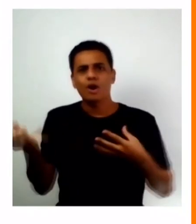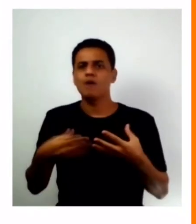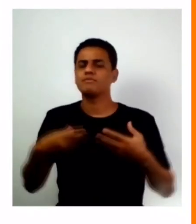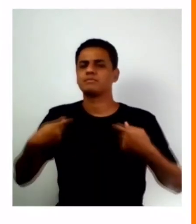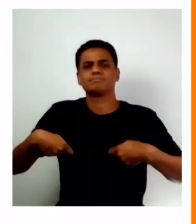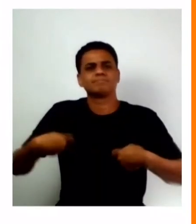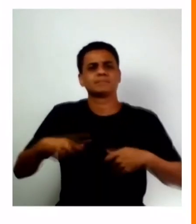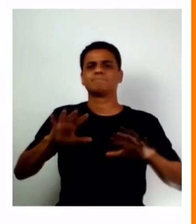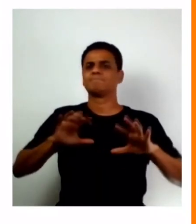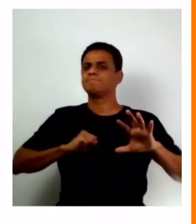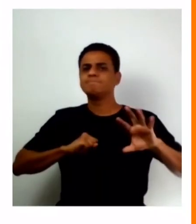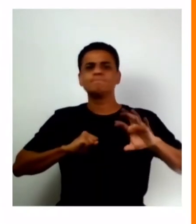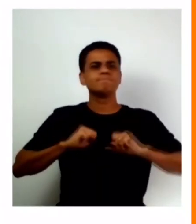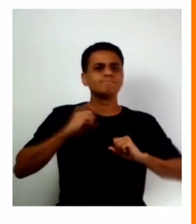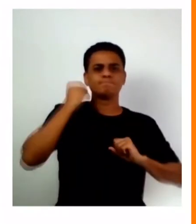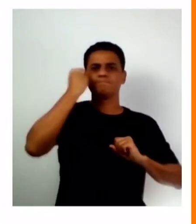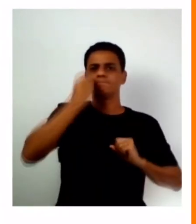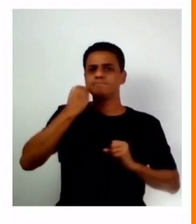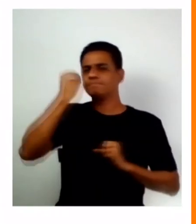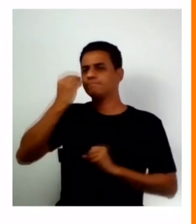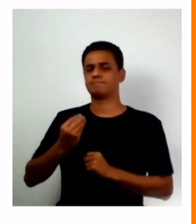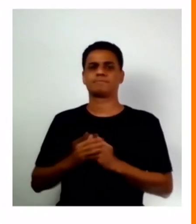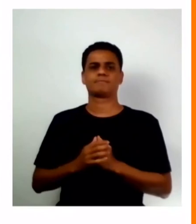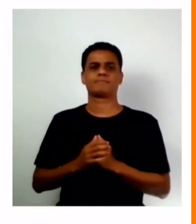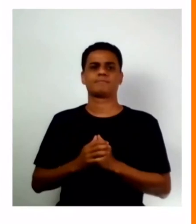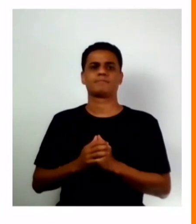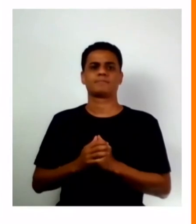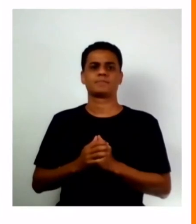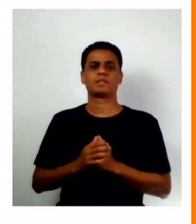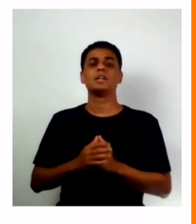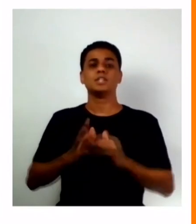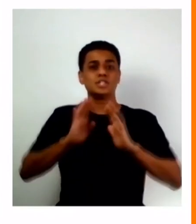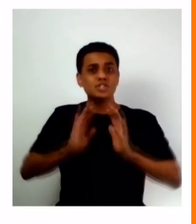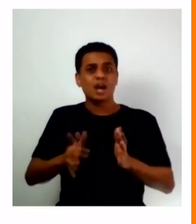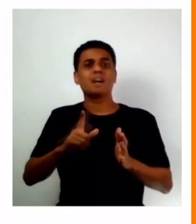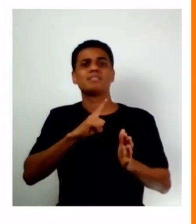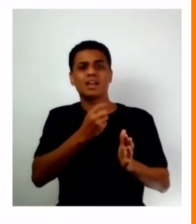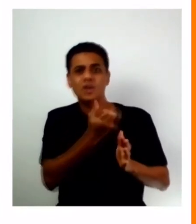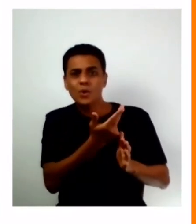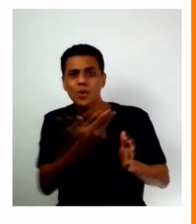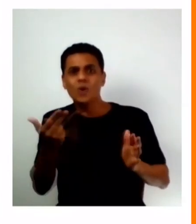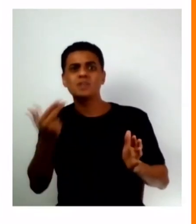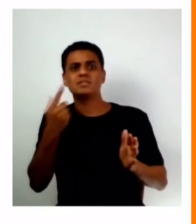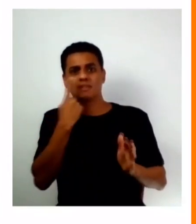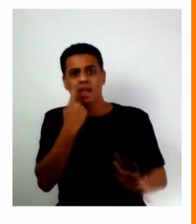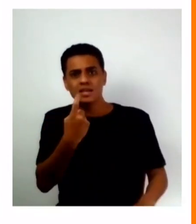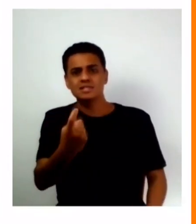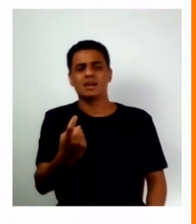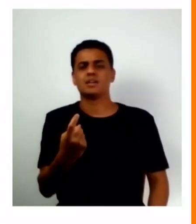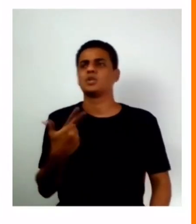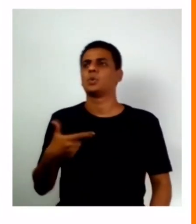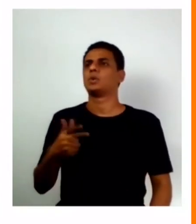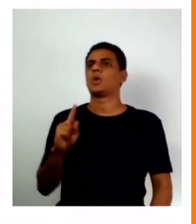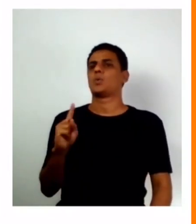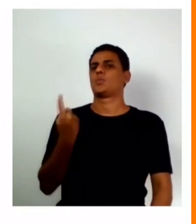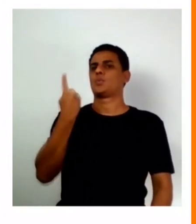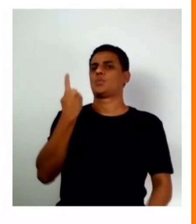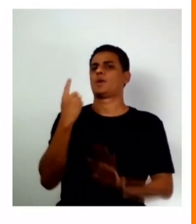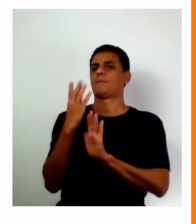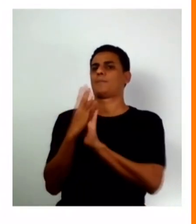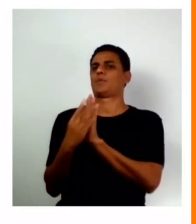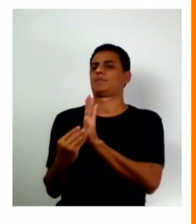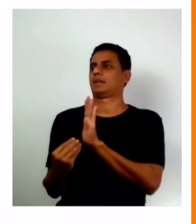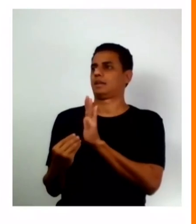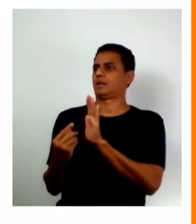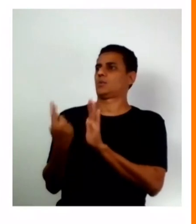na gestão cultural e no desenvolvimento têm feito coisas muito interessantes. Não há um modelo de política e um modelo de... Então,